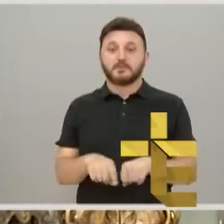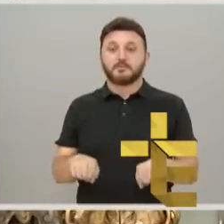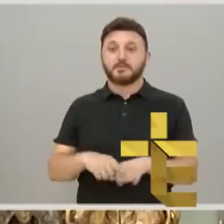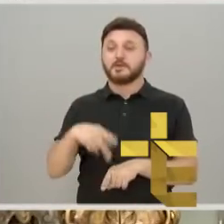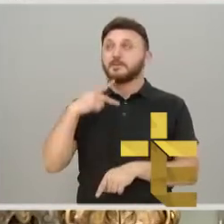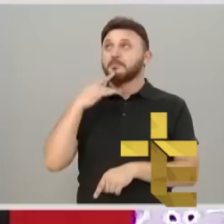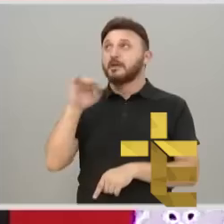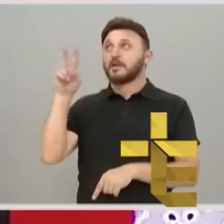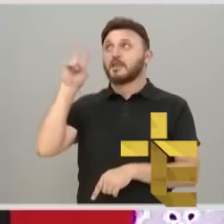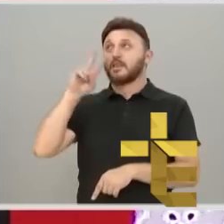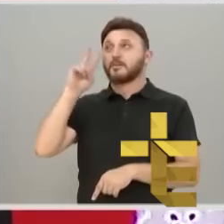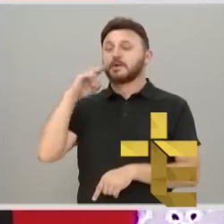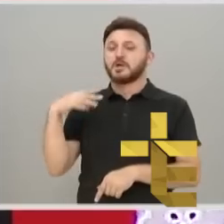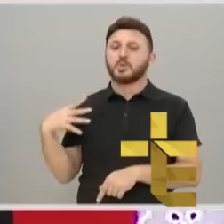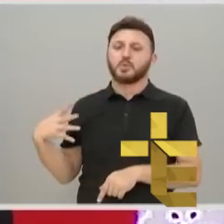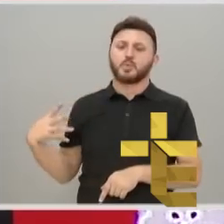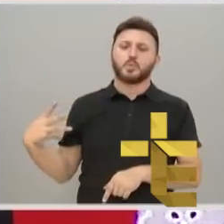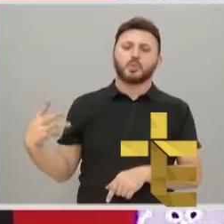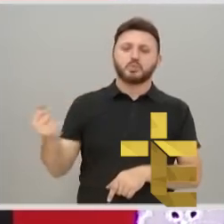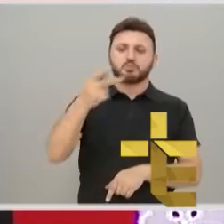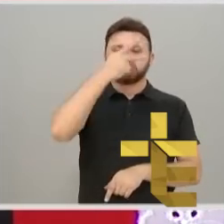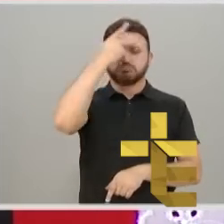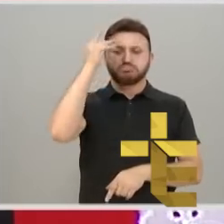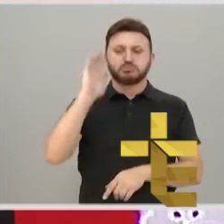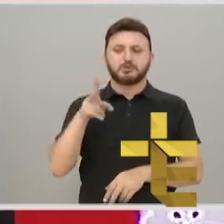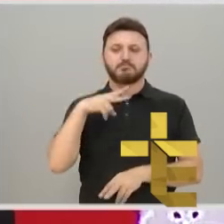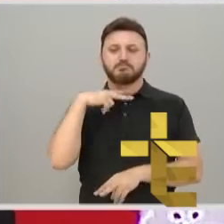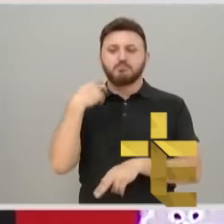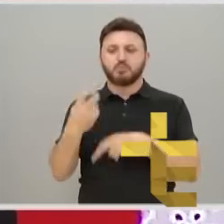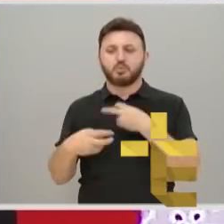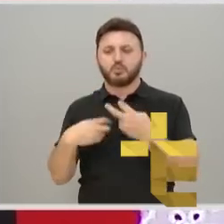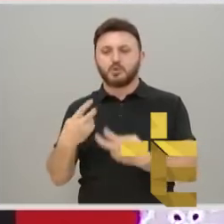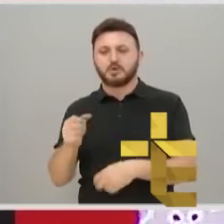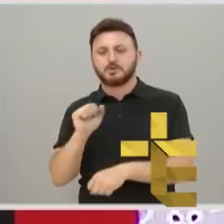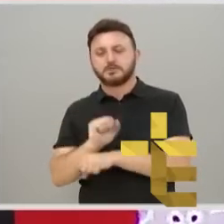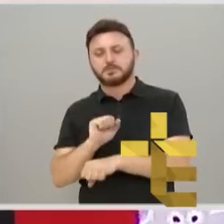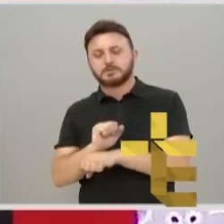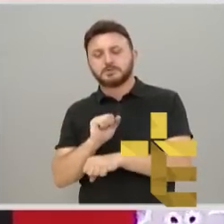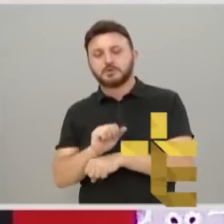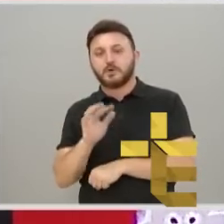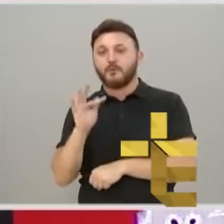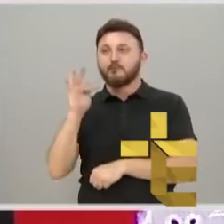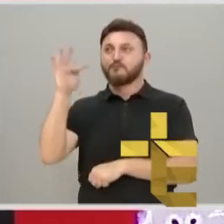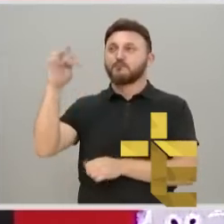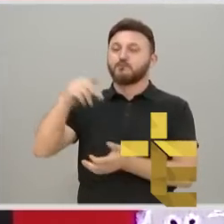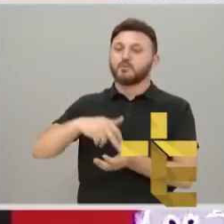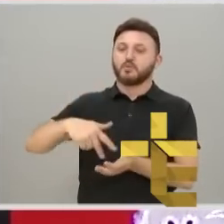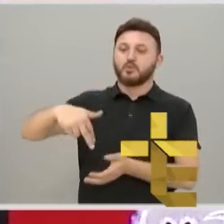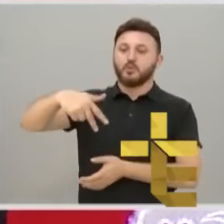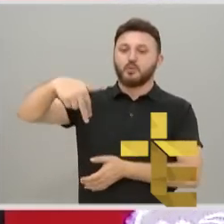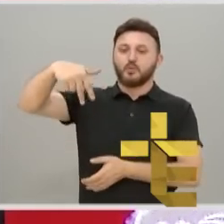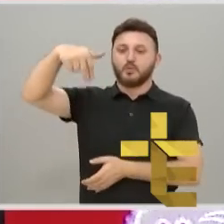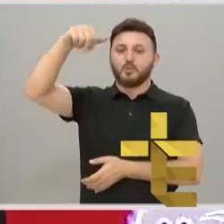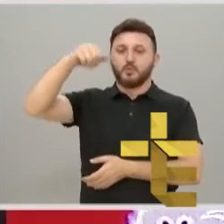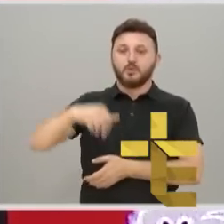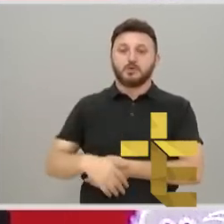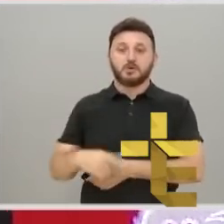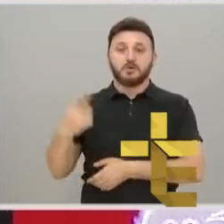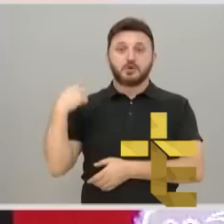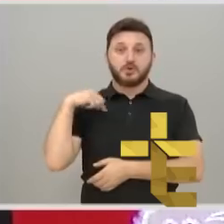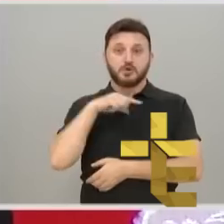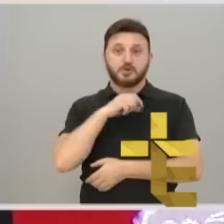Lembrai-vos também dos nossos irmãos e irmãs que morreram na esperança da ressurreição.